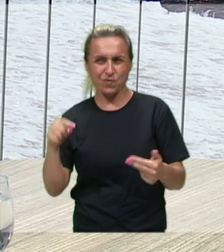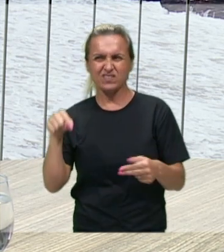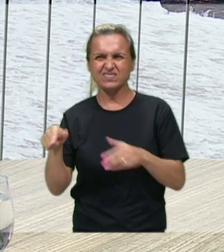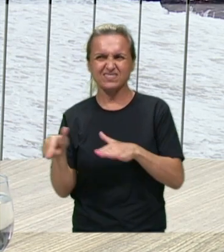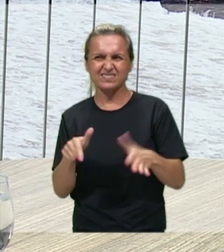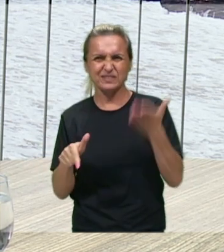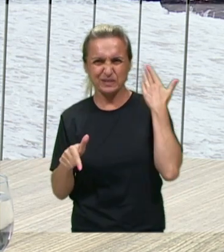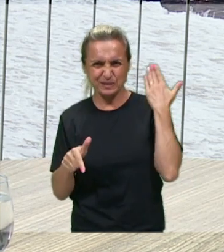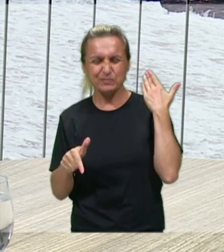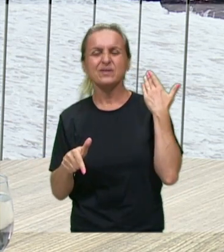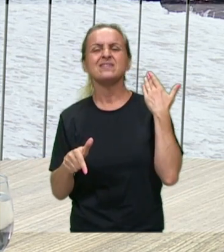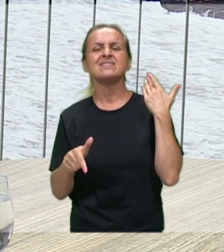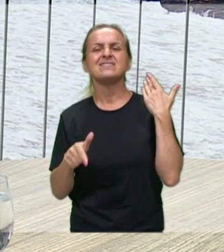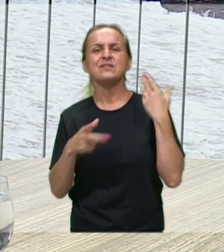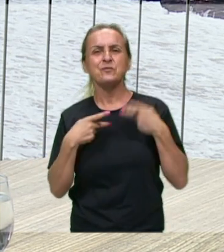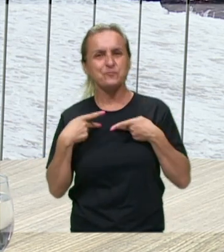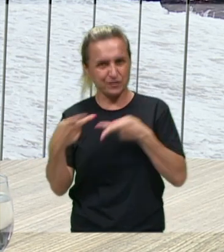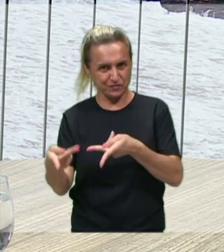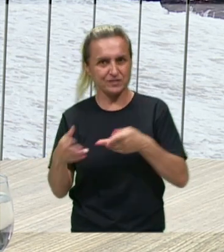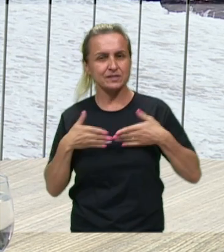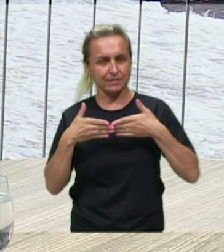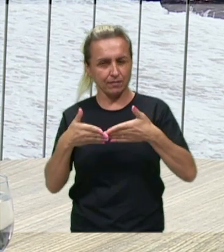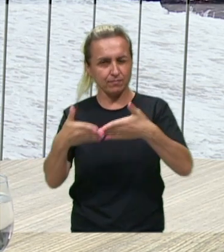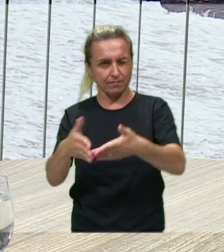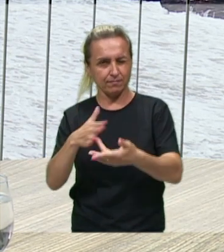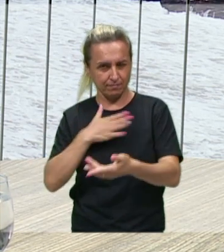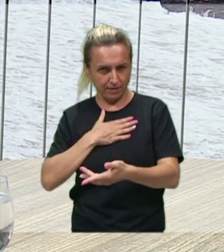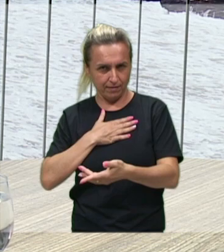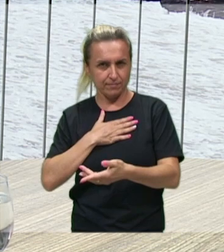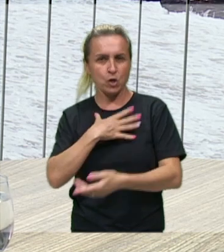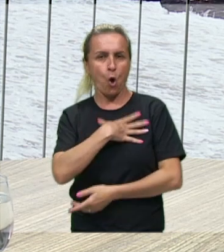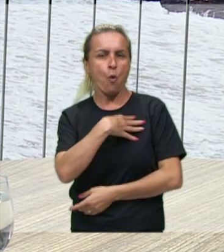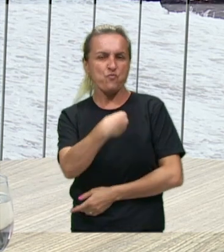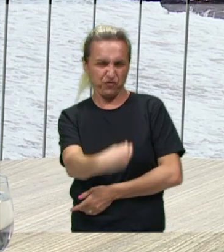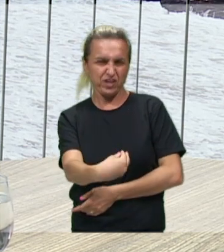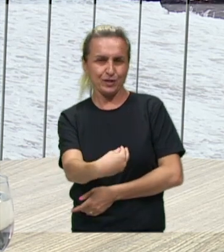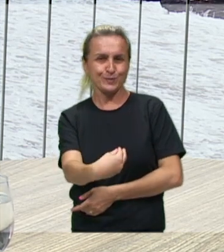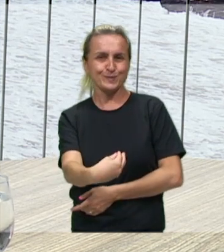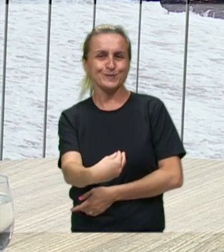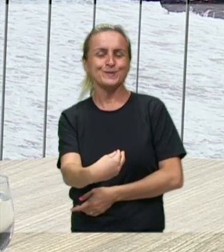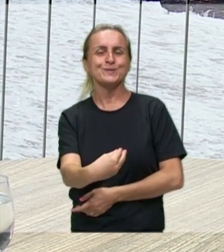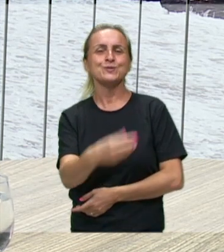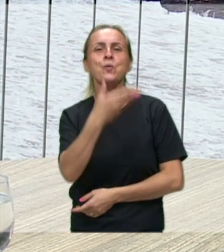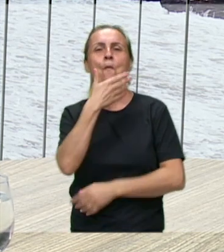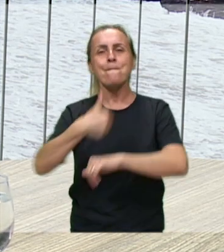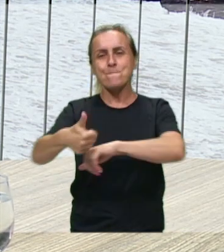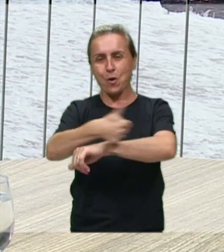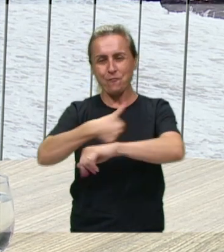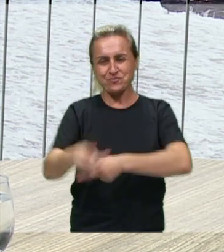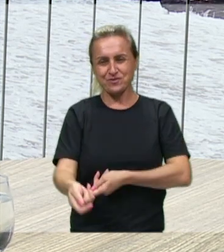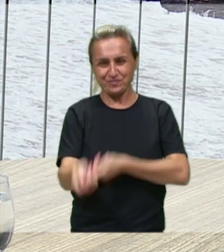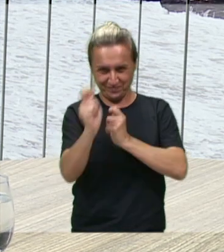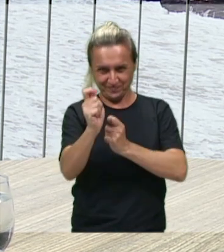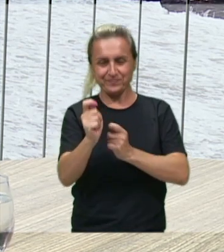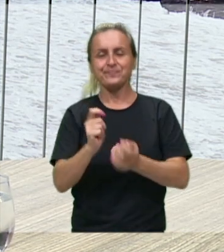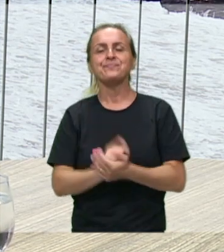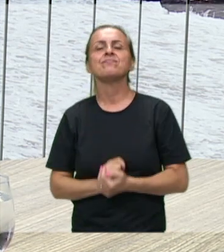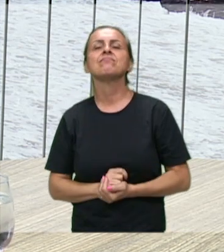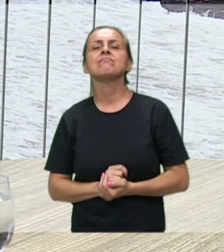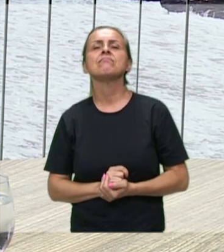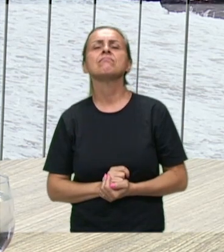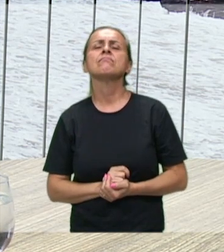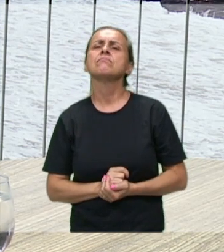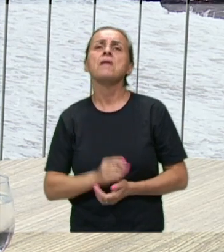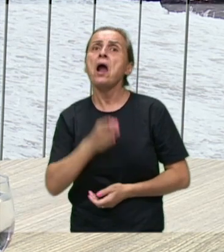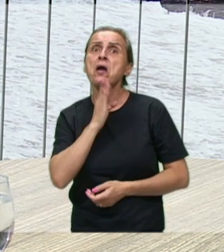barco estava aqui, aí foi um filho do pescador, trabalha comigo, né, nossos guerreiros, nossos parceiros, aí ele não